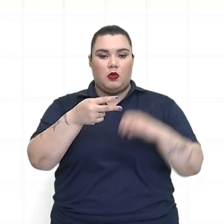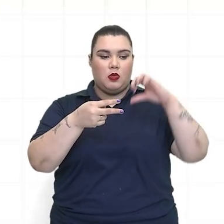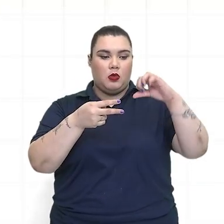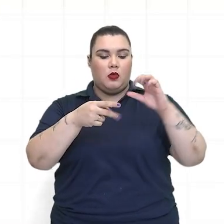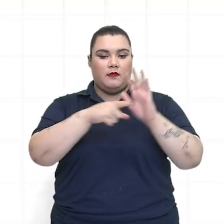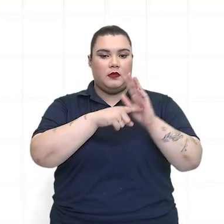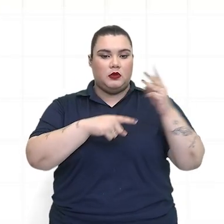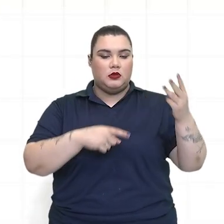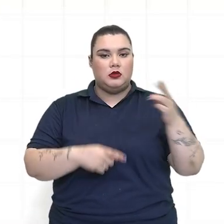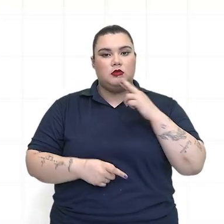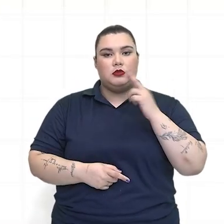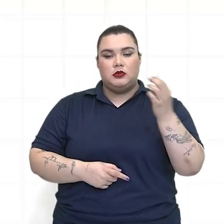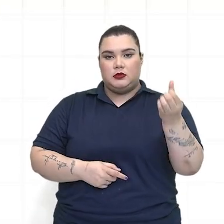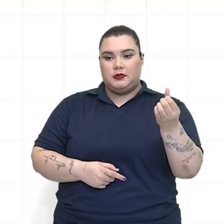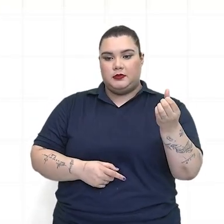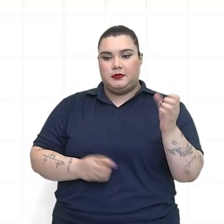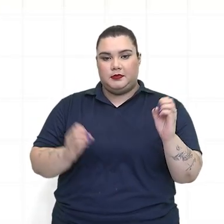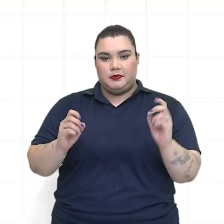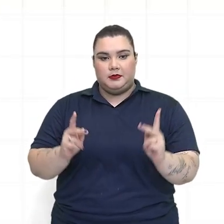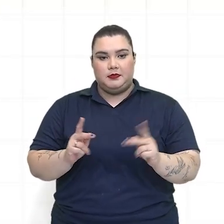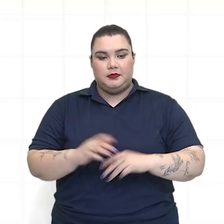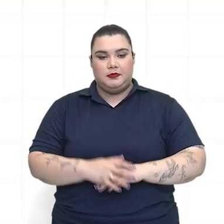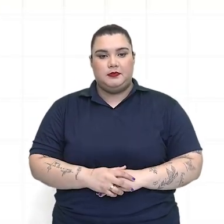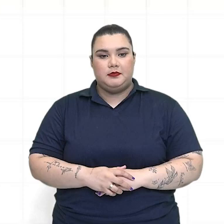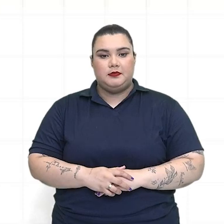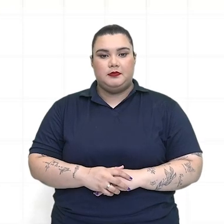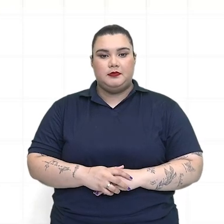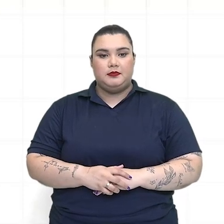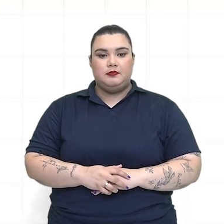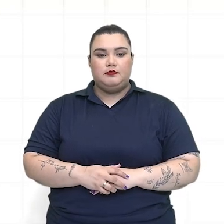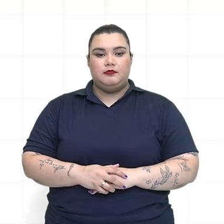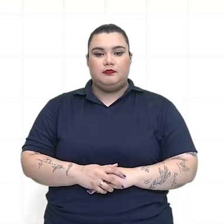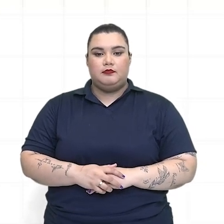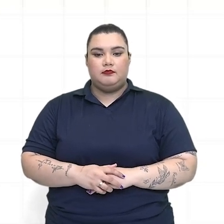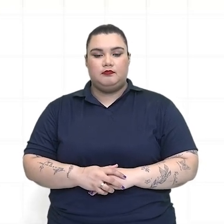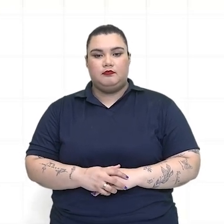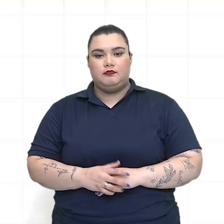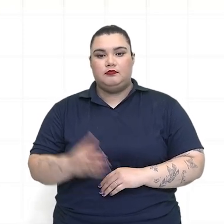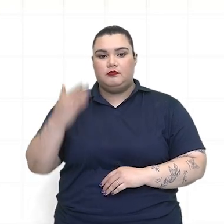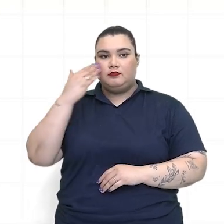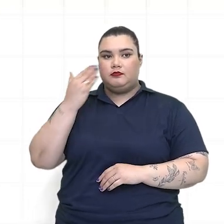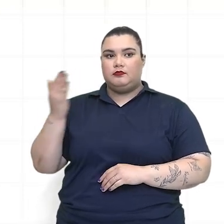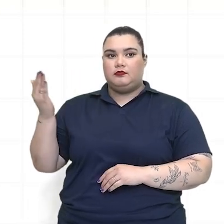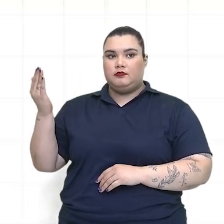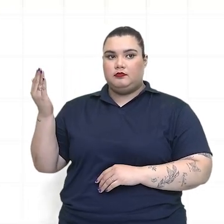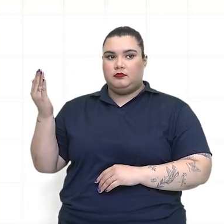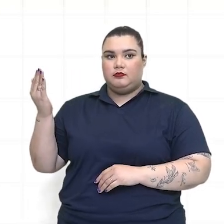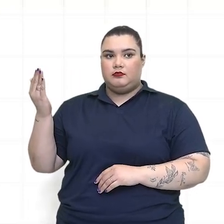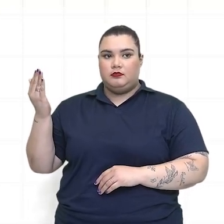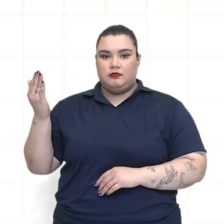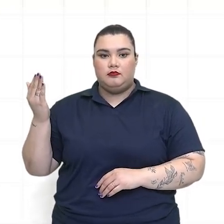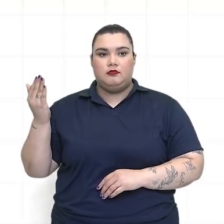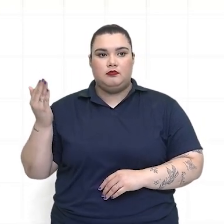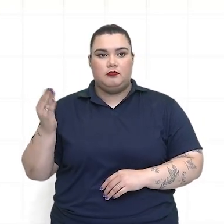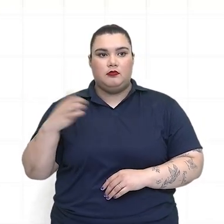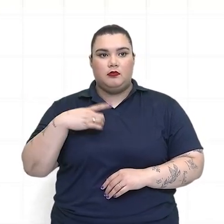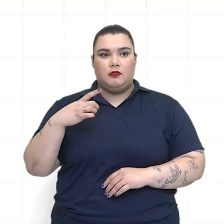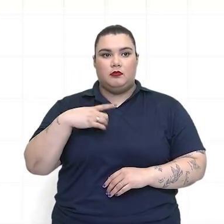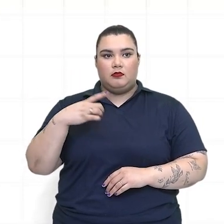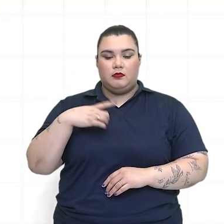9 menos 3, 6. Beleza. E, no caso aqui, temos, né, a